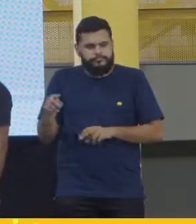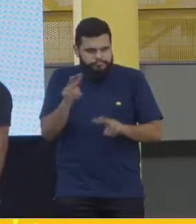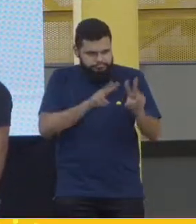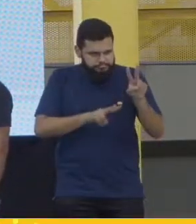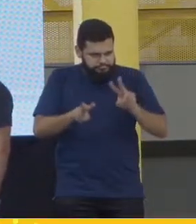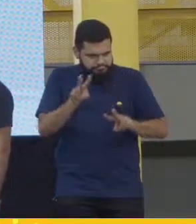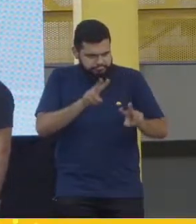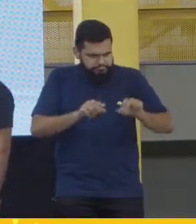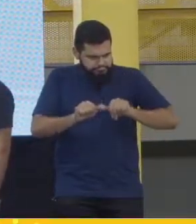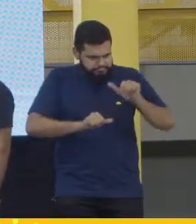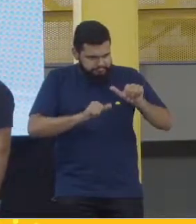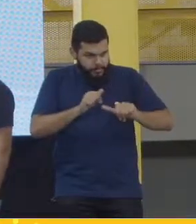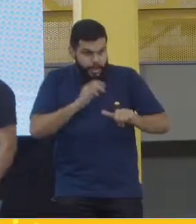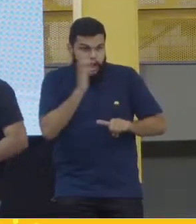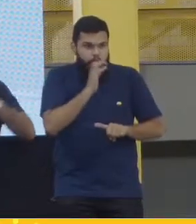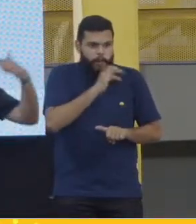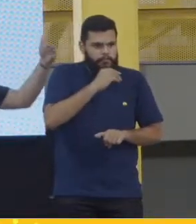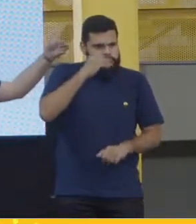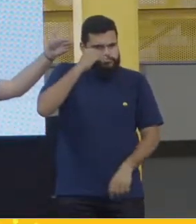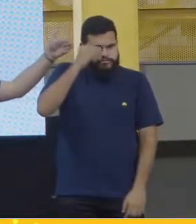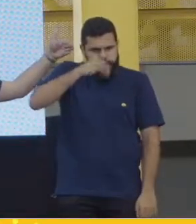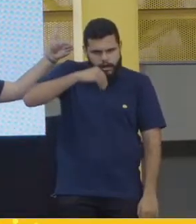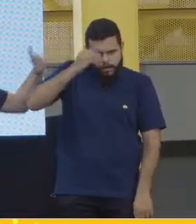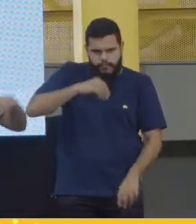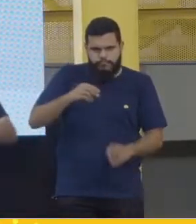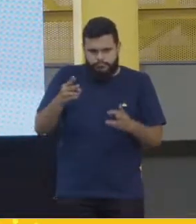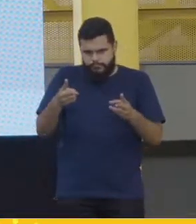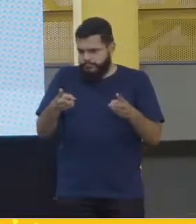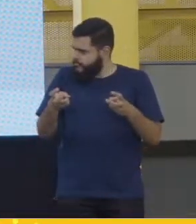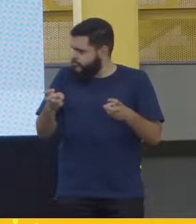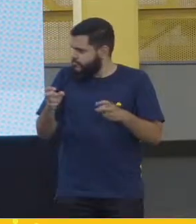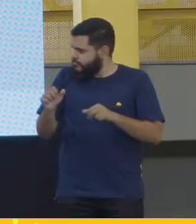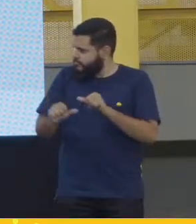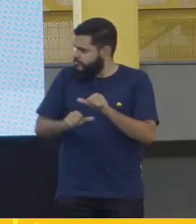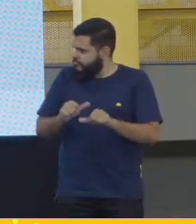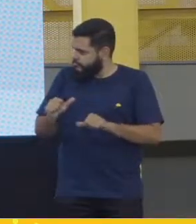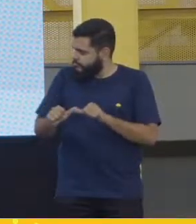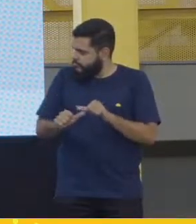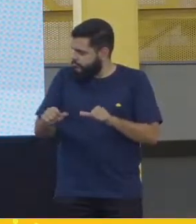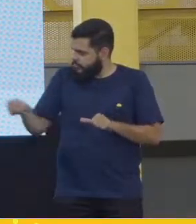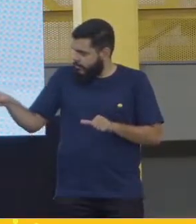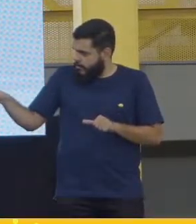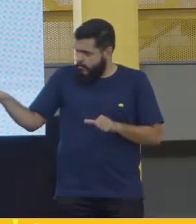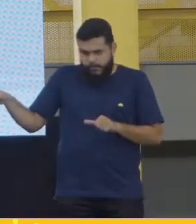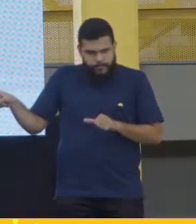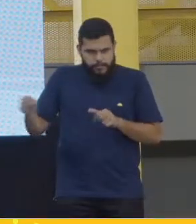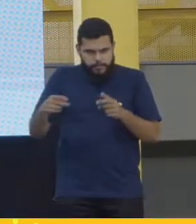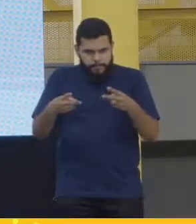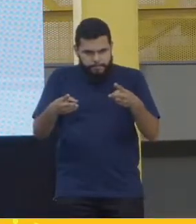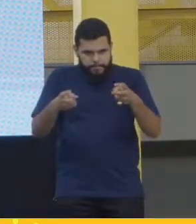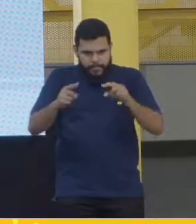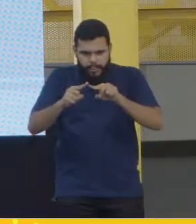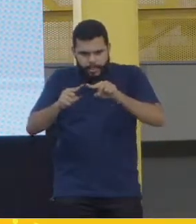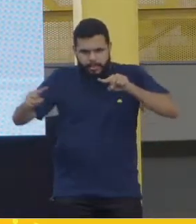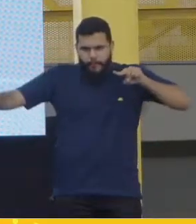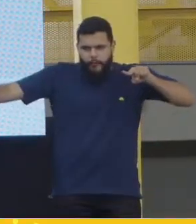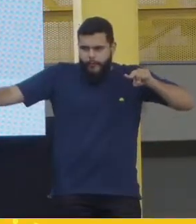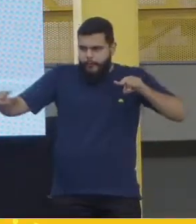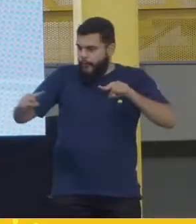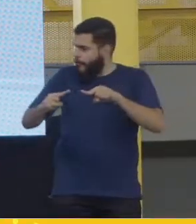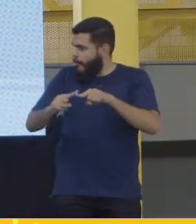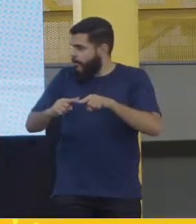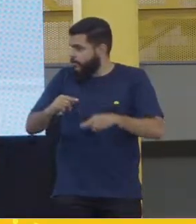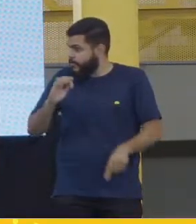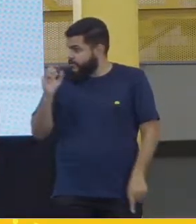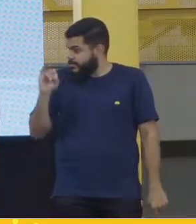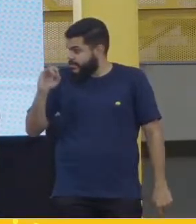Visualmente, o que mudou? O comprimento, né? Aqui a onda ela está mais comprida, não está? Quando eu aumento